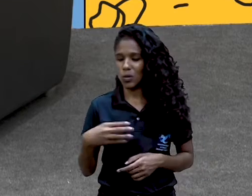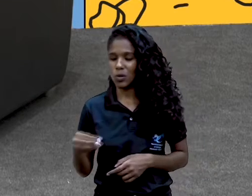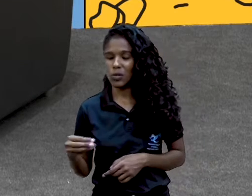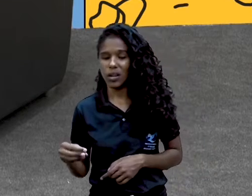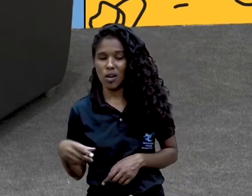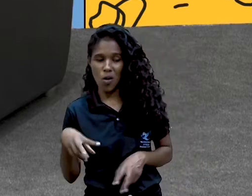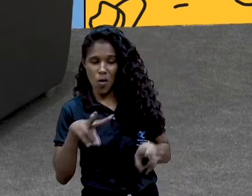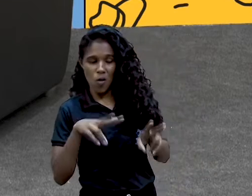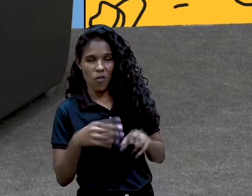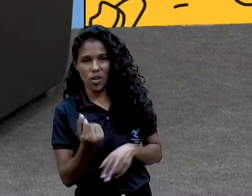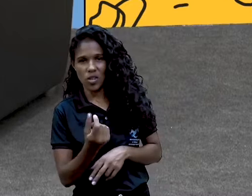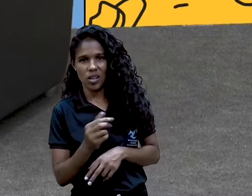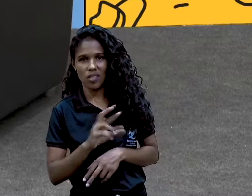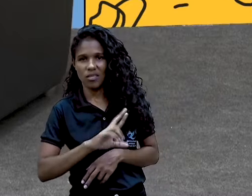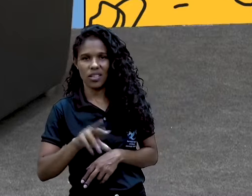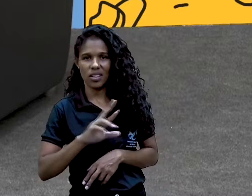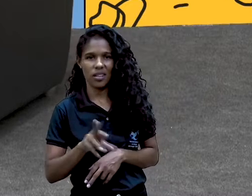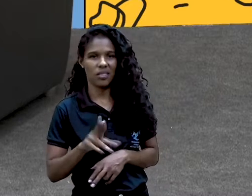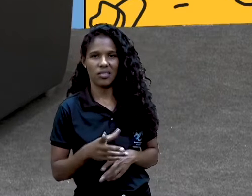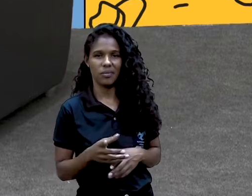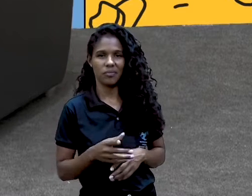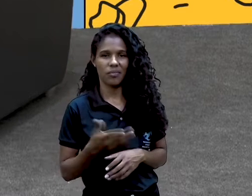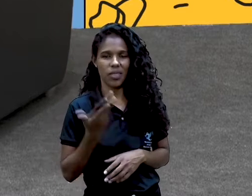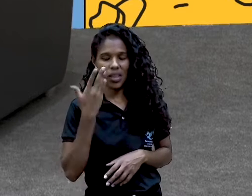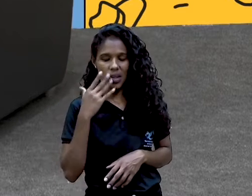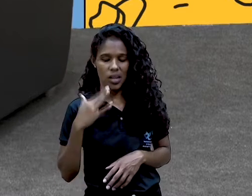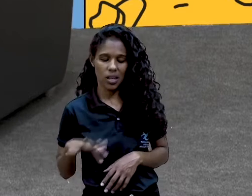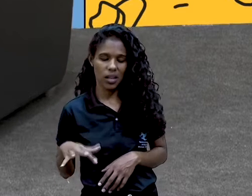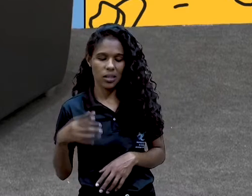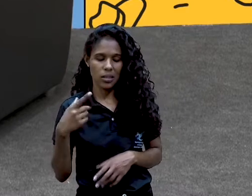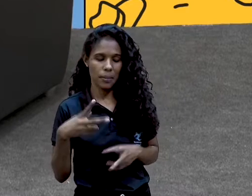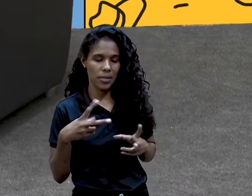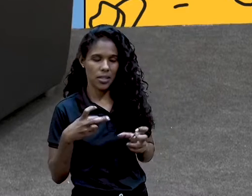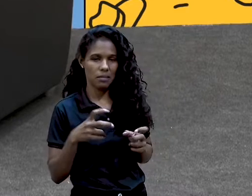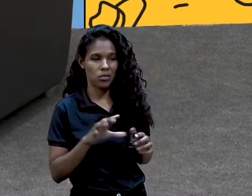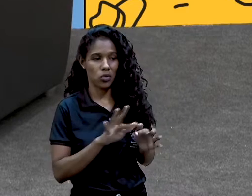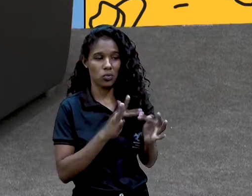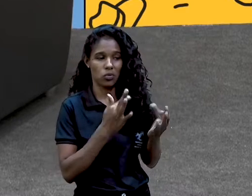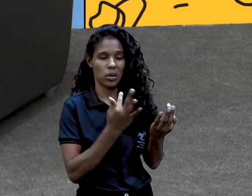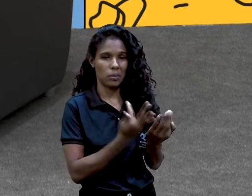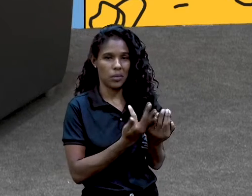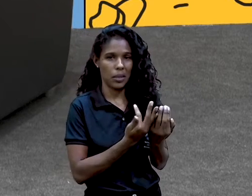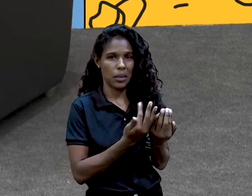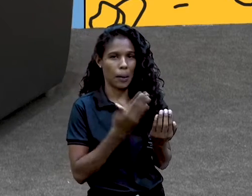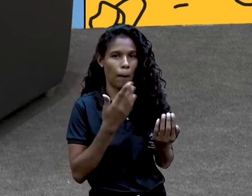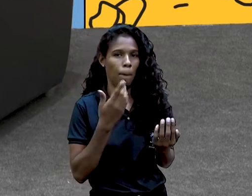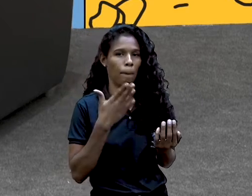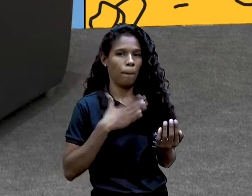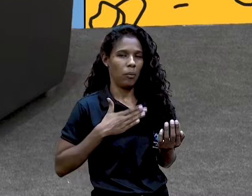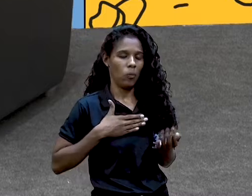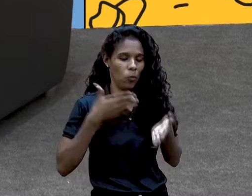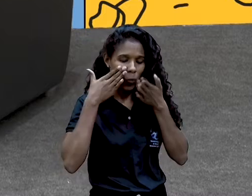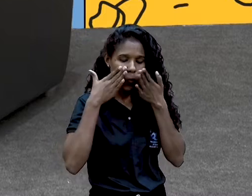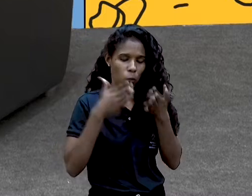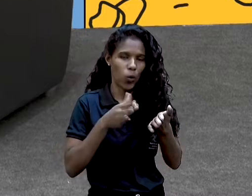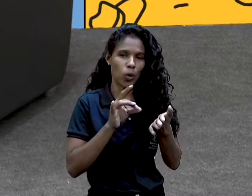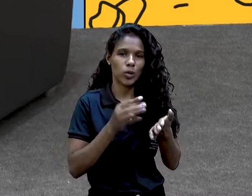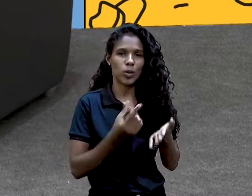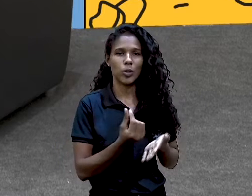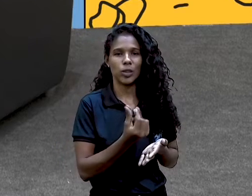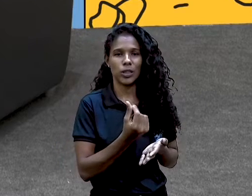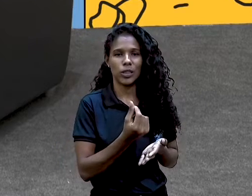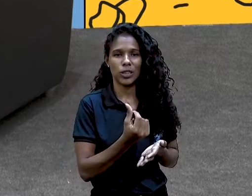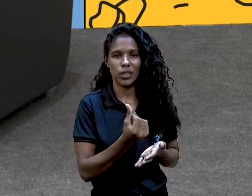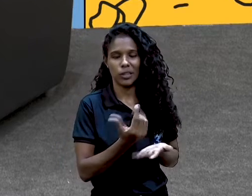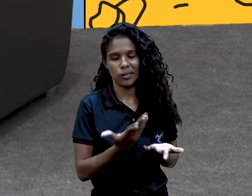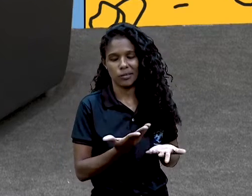daquele trabalho, se dedica menos às questões de família, menos às questões que a criança pede. Aí a criança vai olhar e falar assim, mas eu